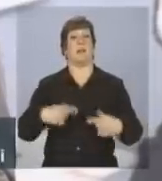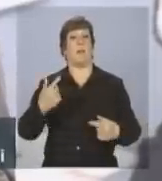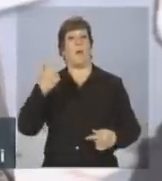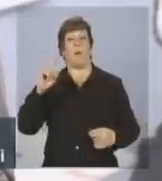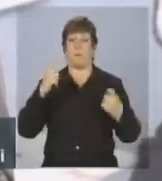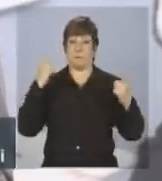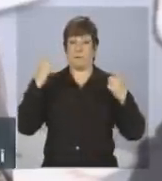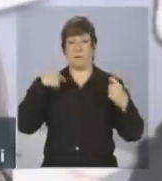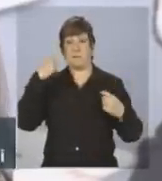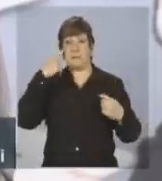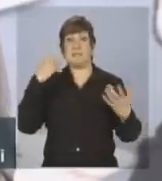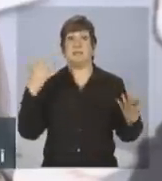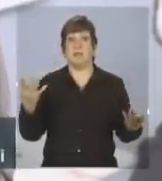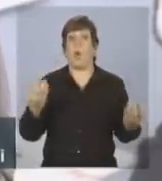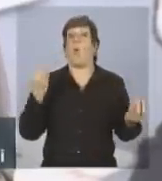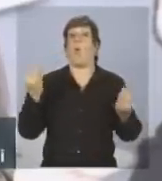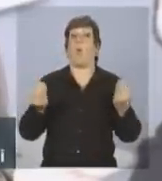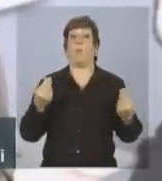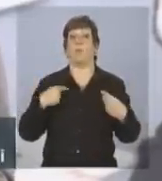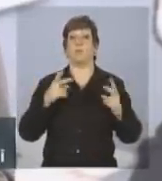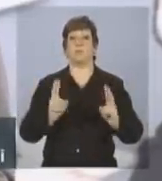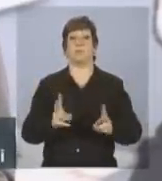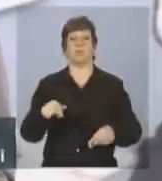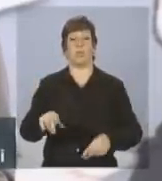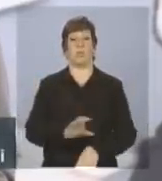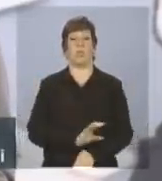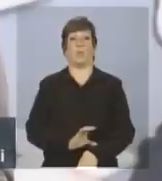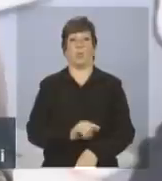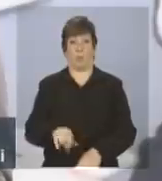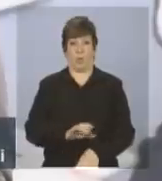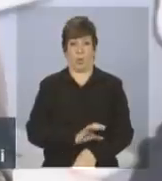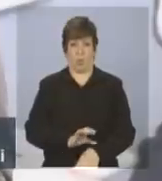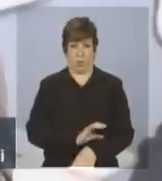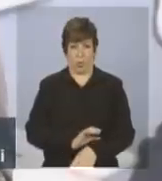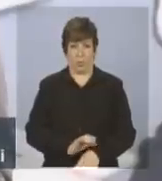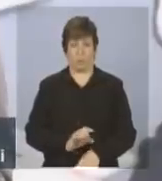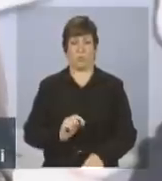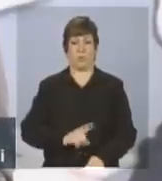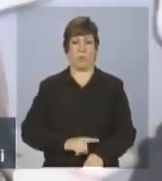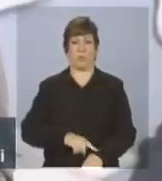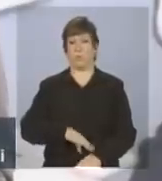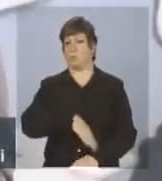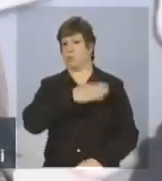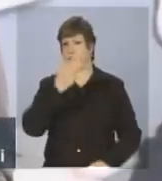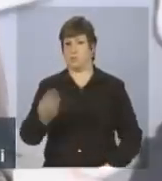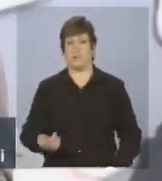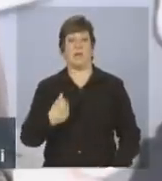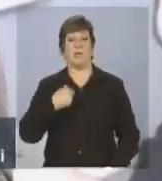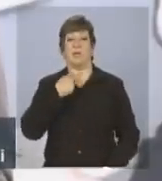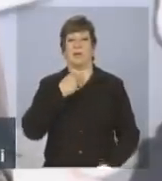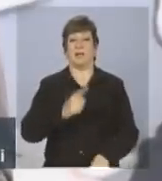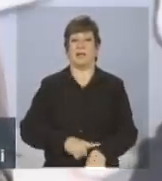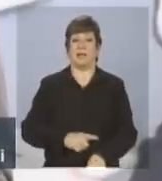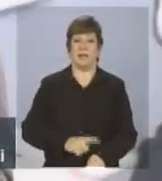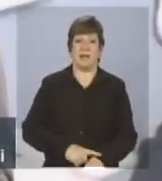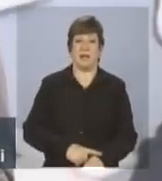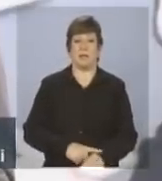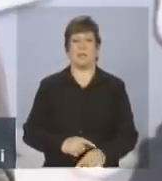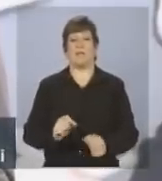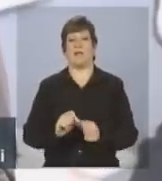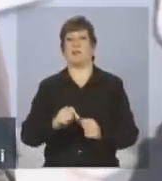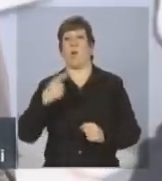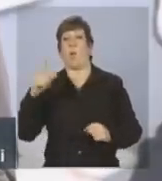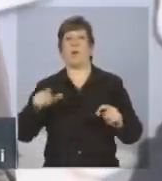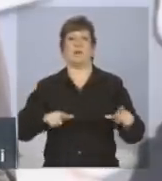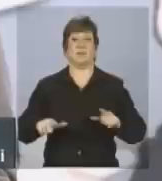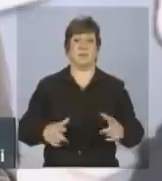preocupação. Como é que eu vou me manter nesse curso? O curso era de turno integral, e eu não teria tempo para exercer outra atividade. E